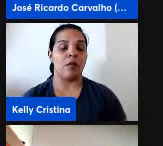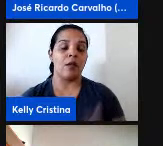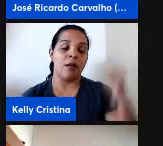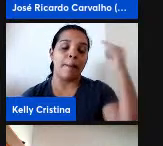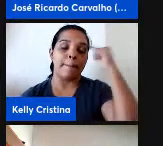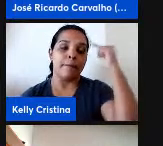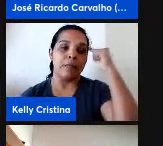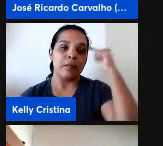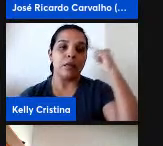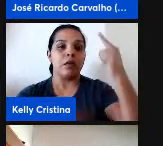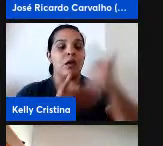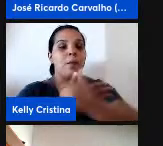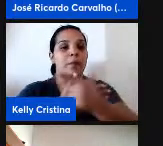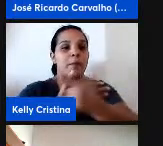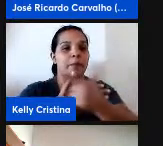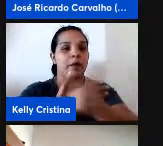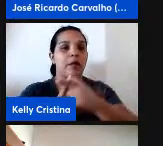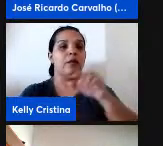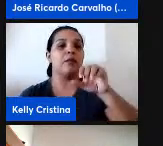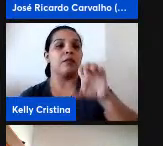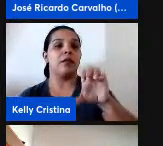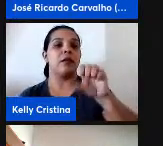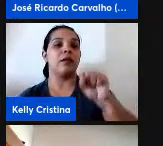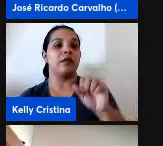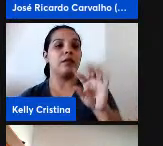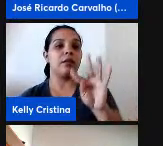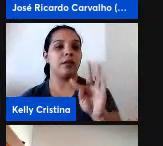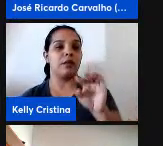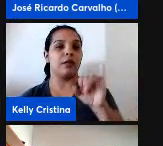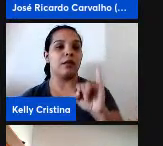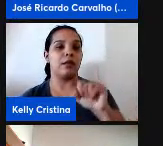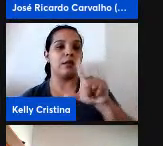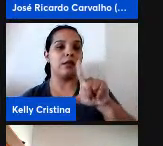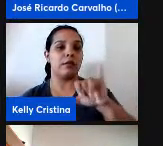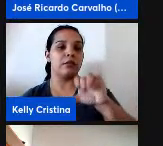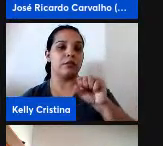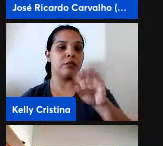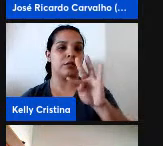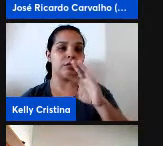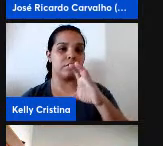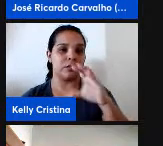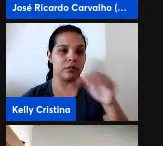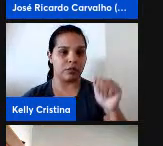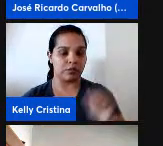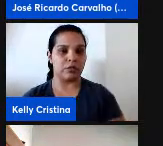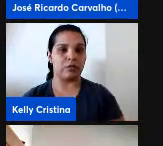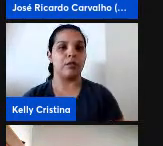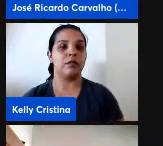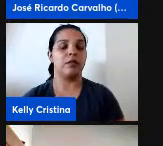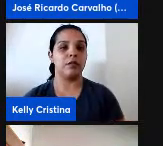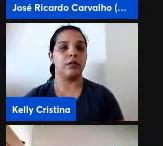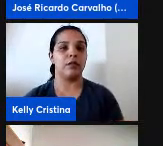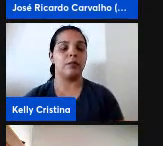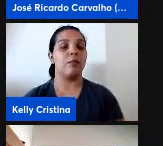papel da estilística, às vezes a gente pensa assim, a gramática vai falar que isso aqui é uma repetição, mas isso aqui pode dar